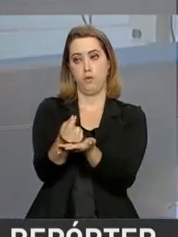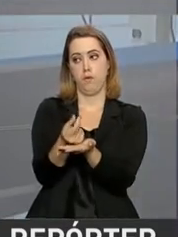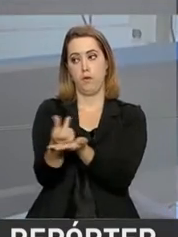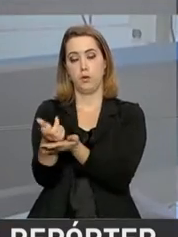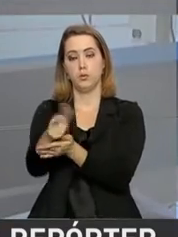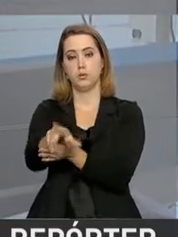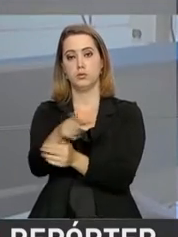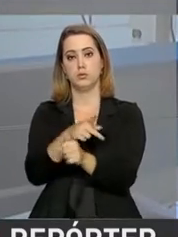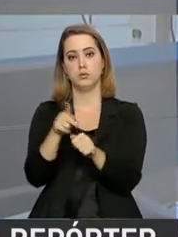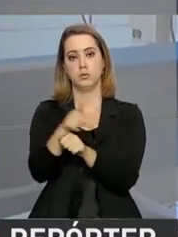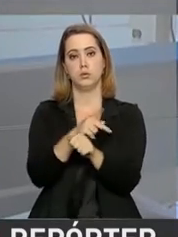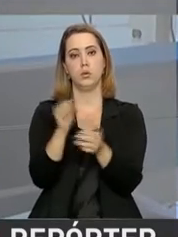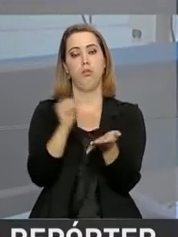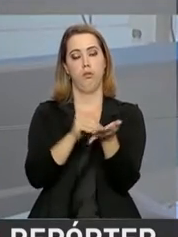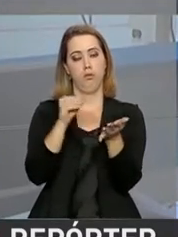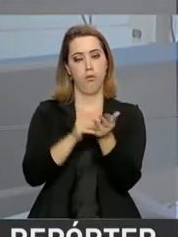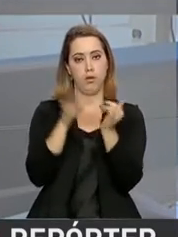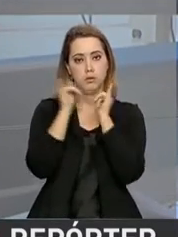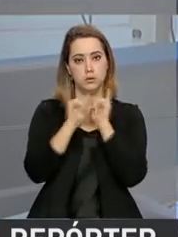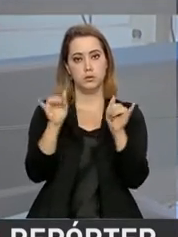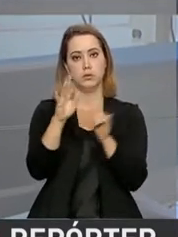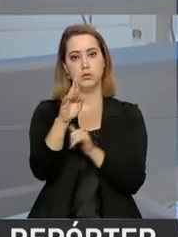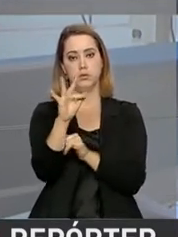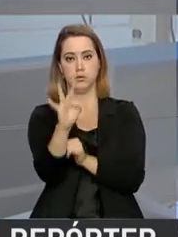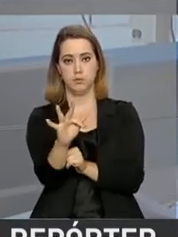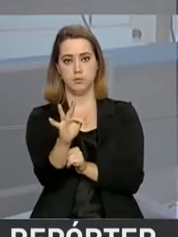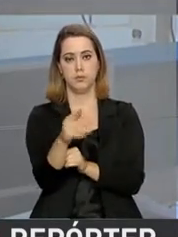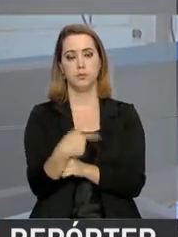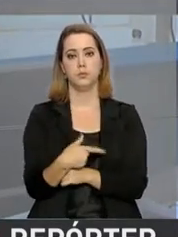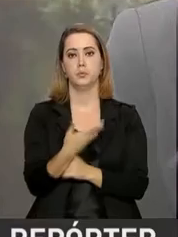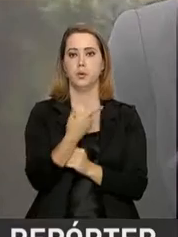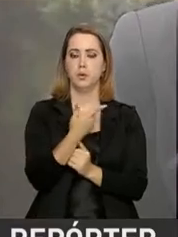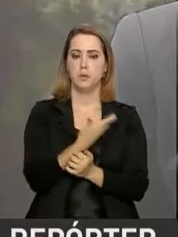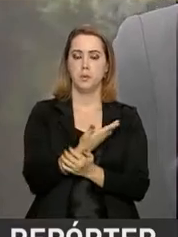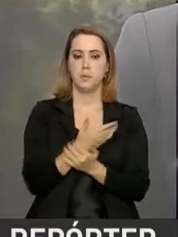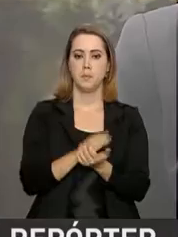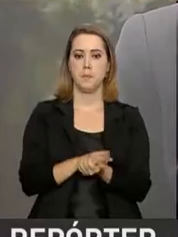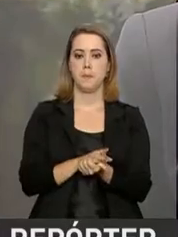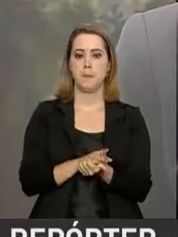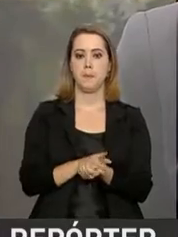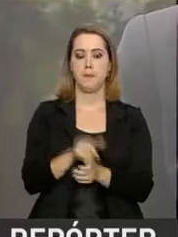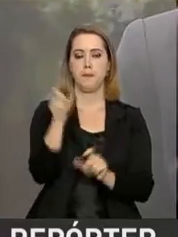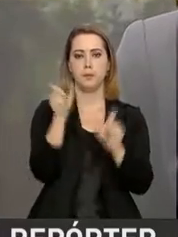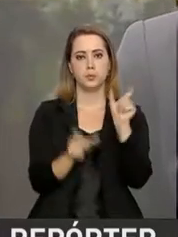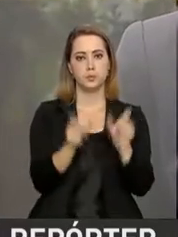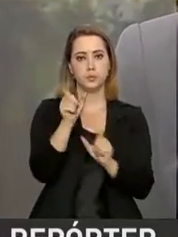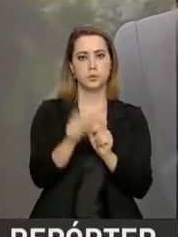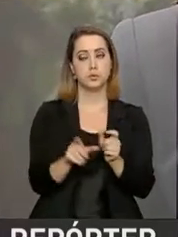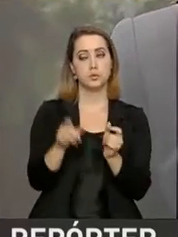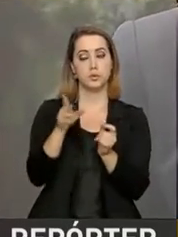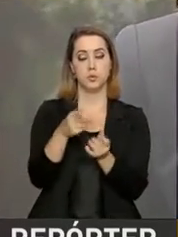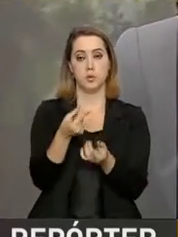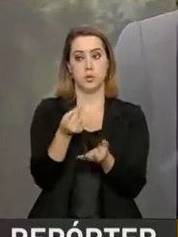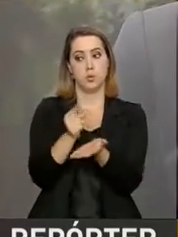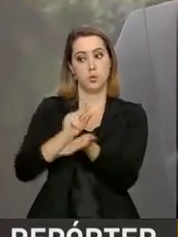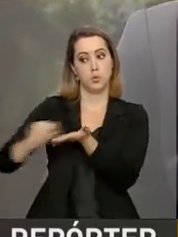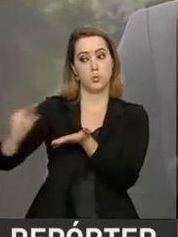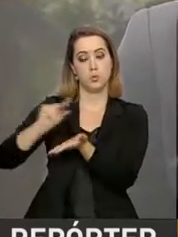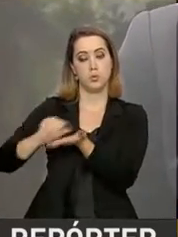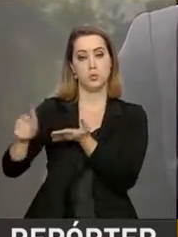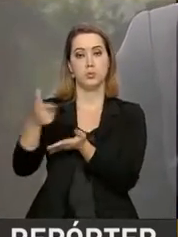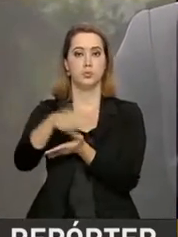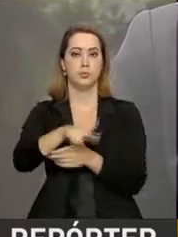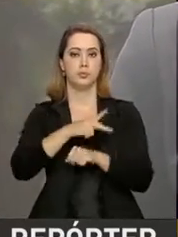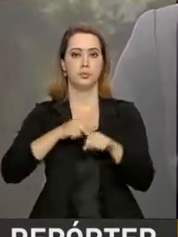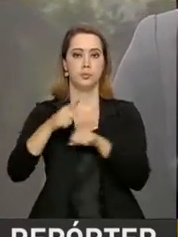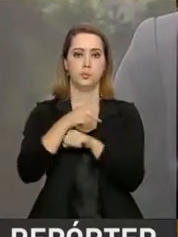federal a repórter gabriela noronha tem as informações os contribuintes que enviaram dinheiro ao exterior sem